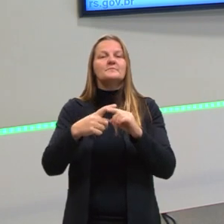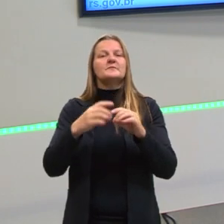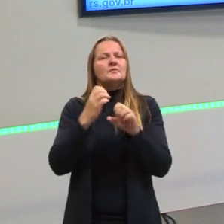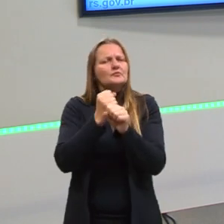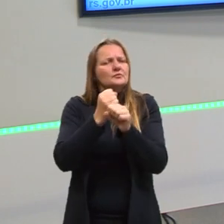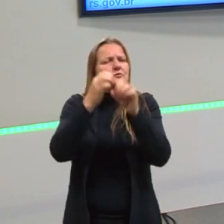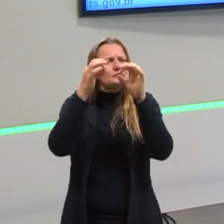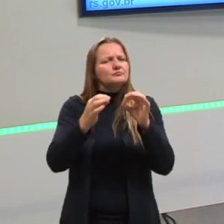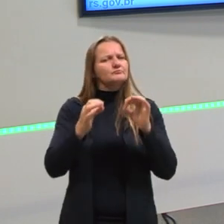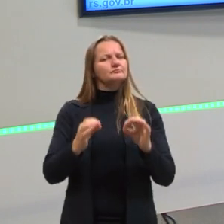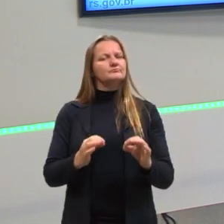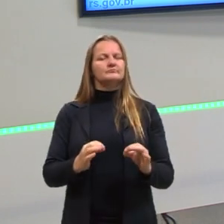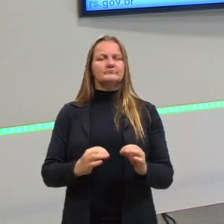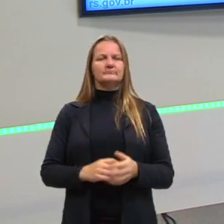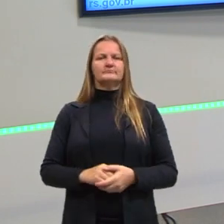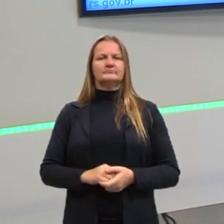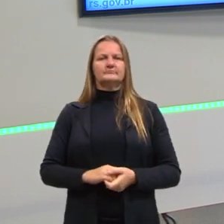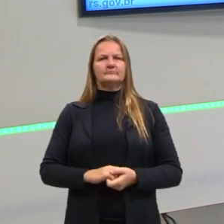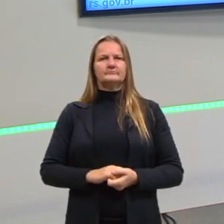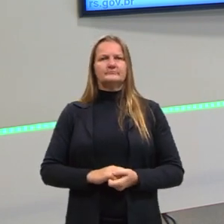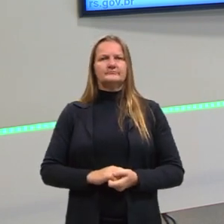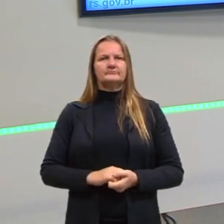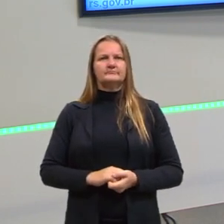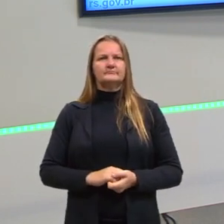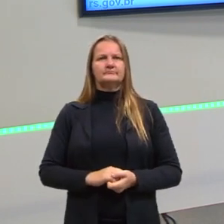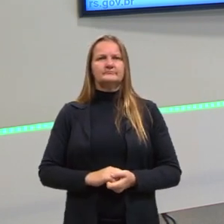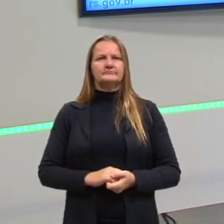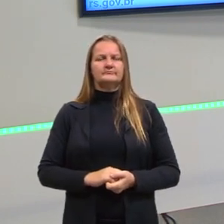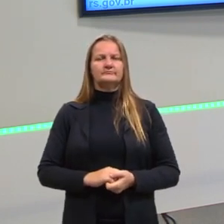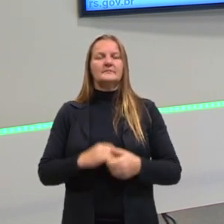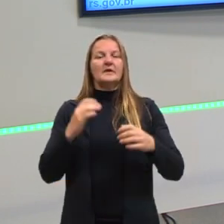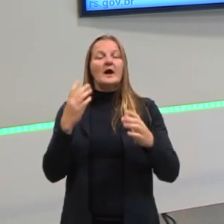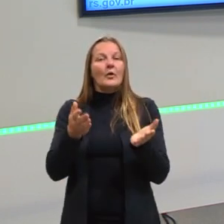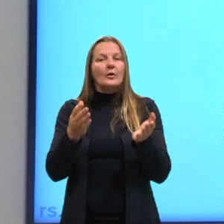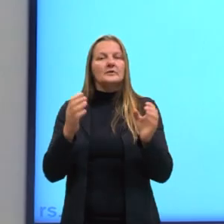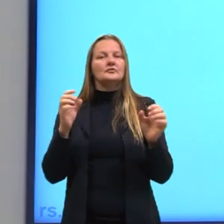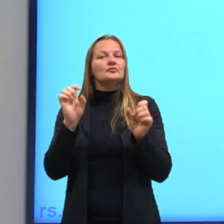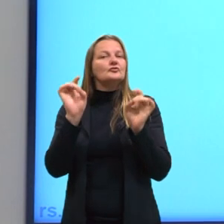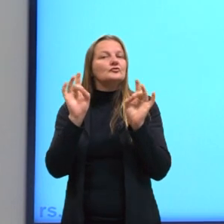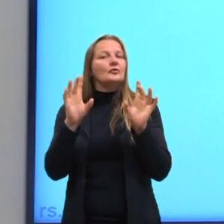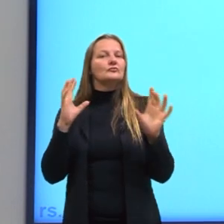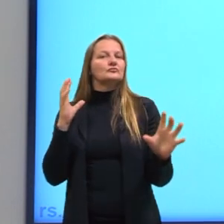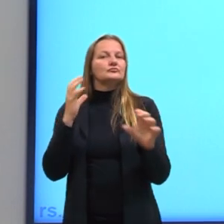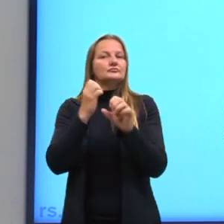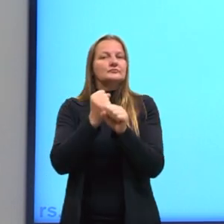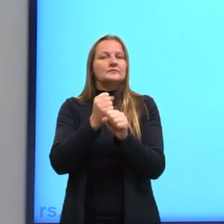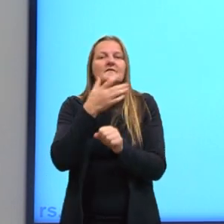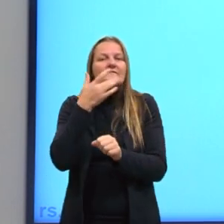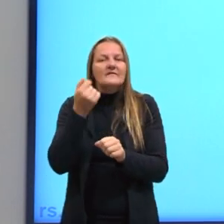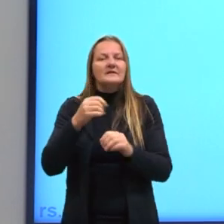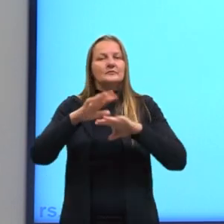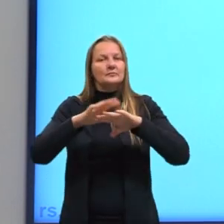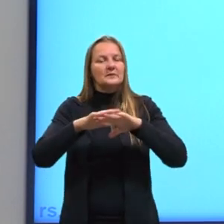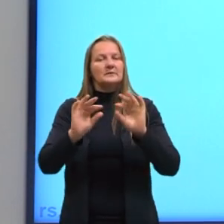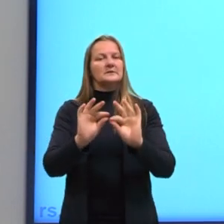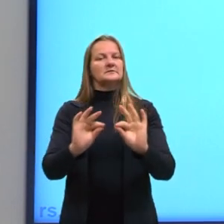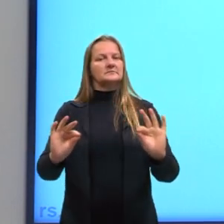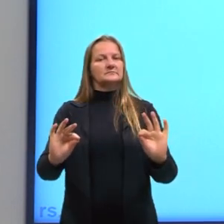eu fiz tudo certinho está correto então aqui que eu faço um somatório fácil Matemática